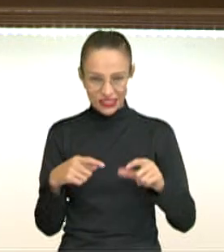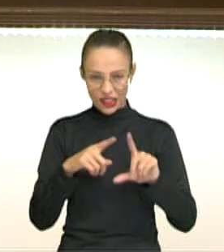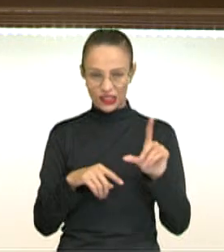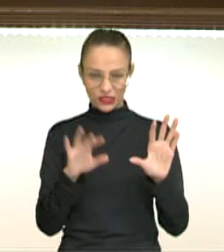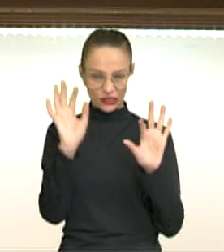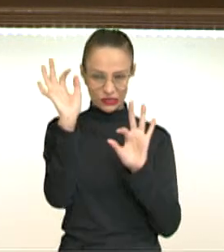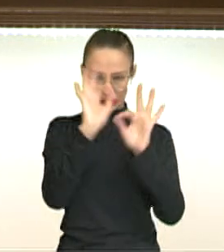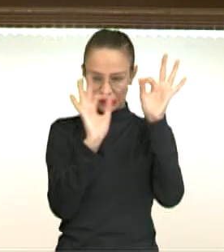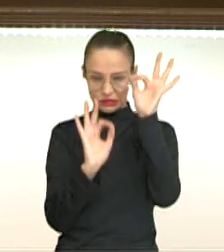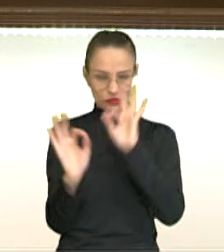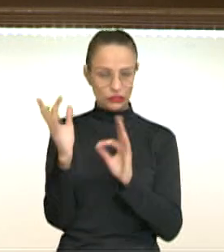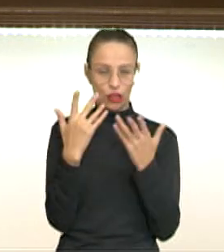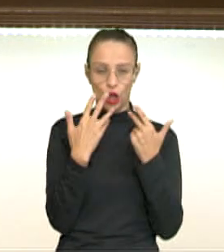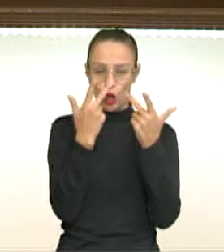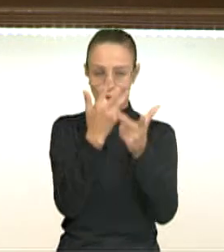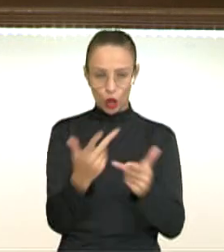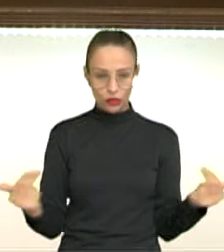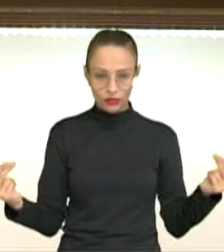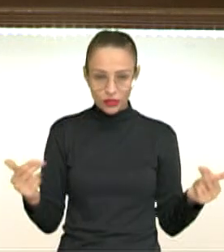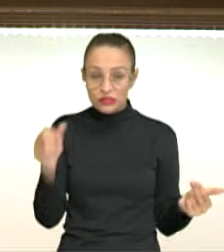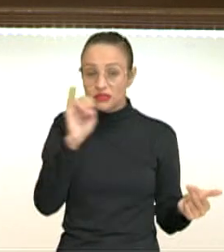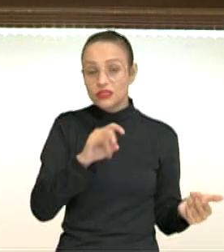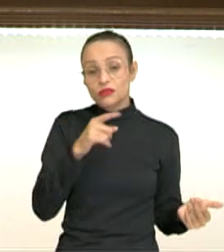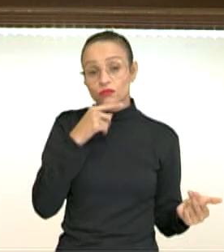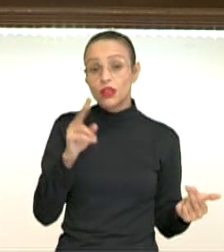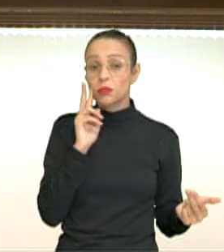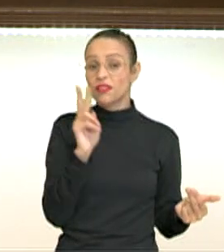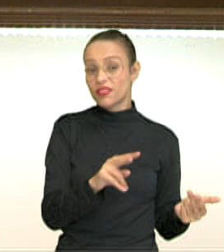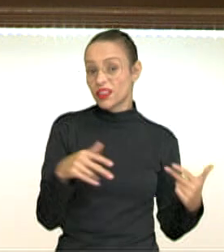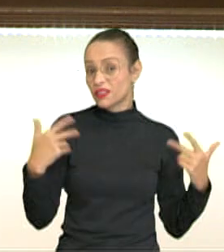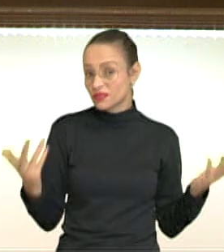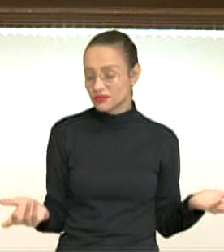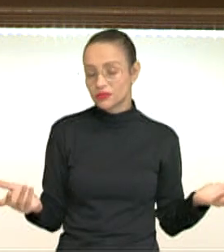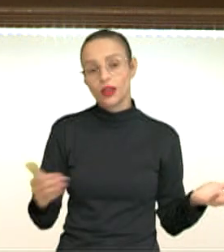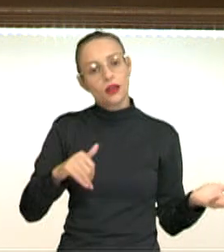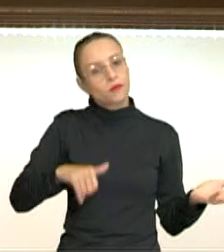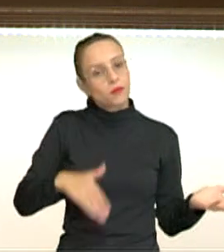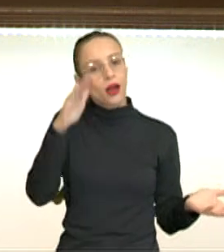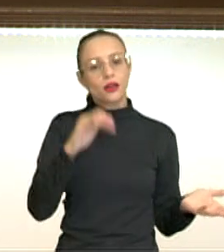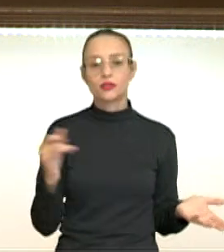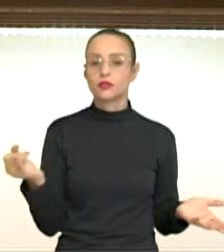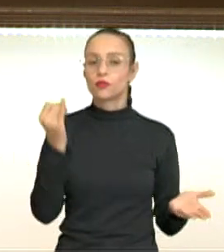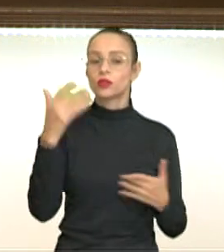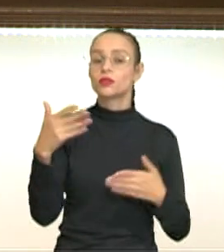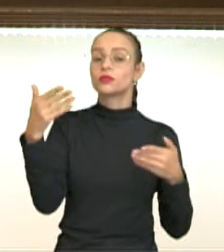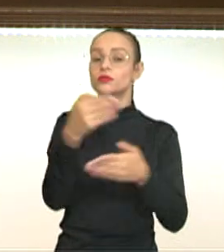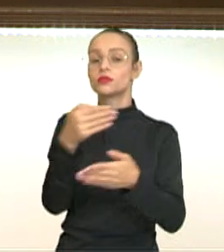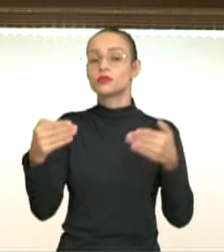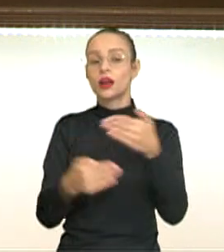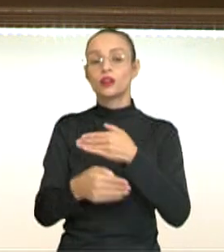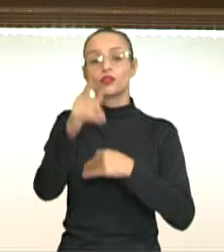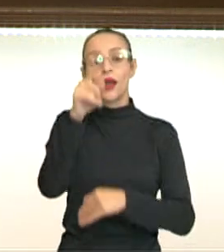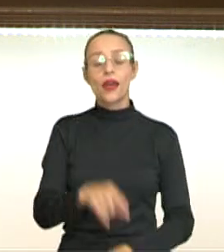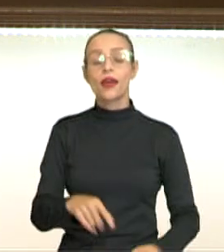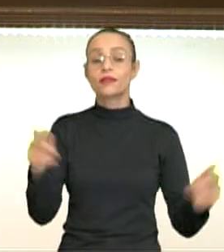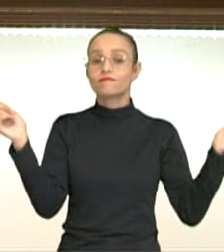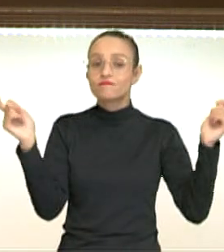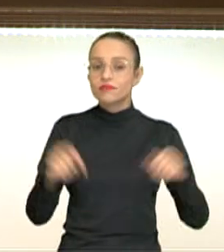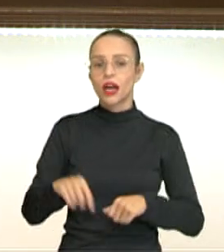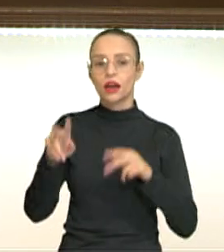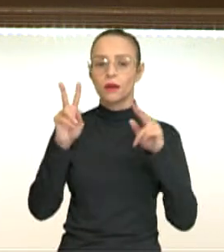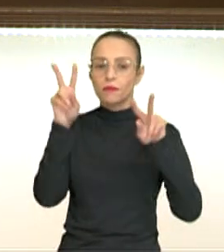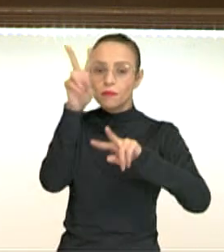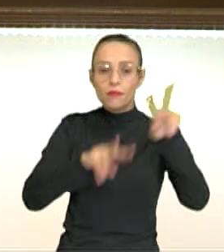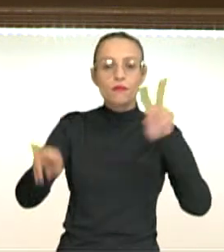toda colorida, se as pessoas não conseguem visualizar? Então o mais importante do slide é ele ser visualizado